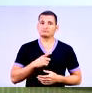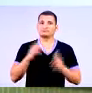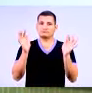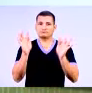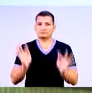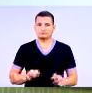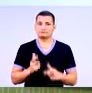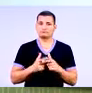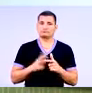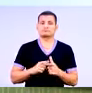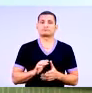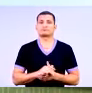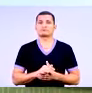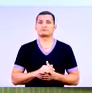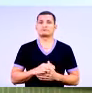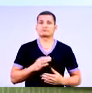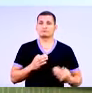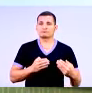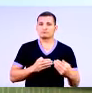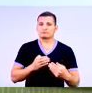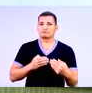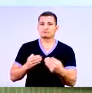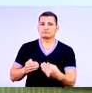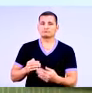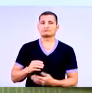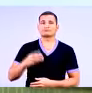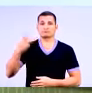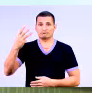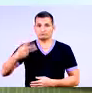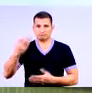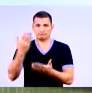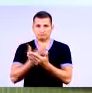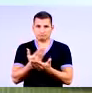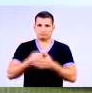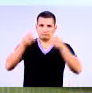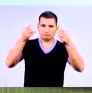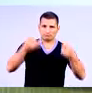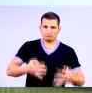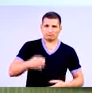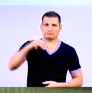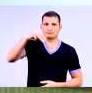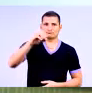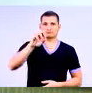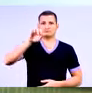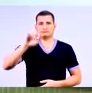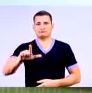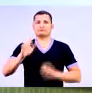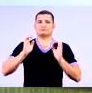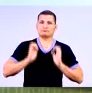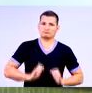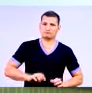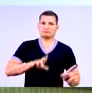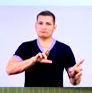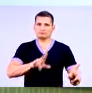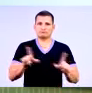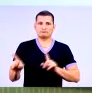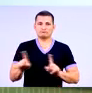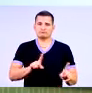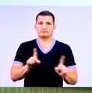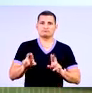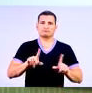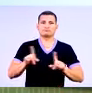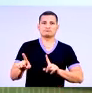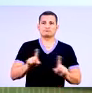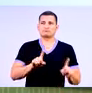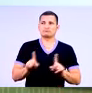nós estamos aqui durante essas 3 aulas falando da moral, falando da ética, da diferença entre uma e outra, né? E